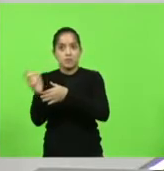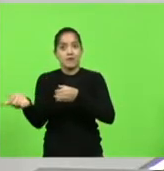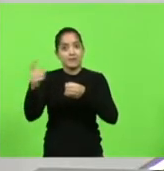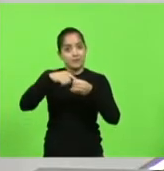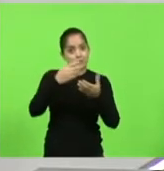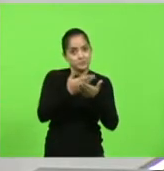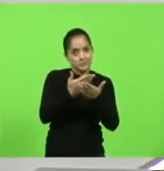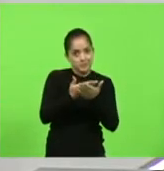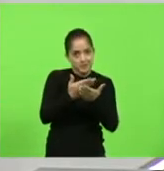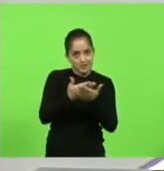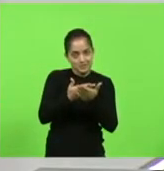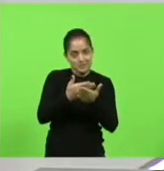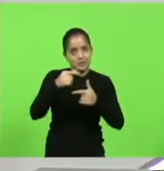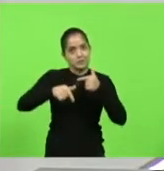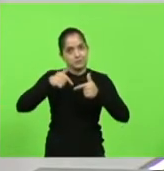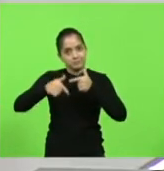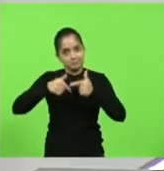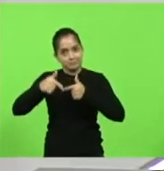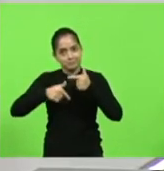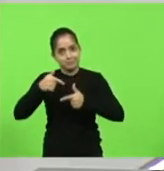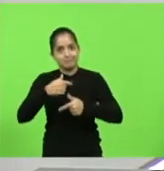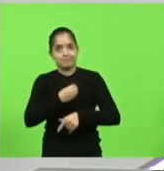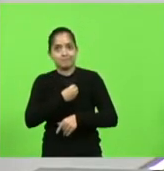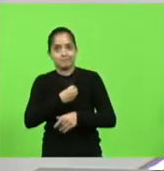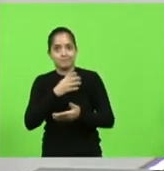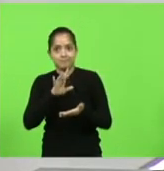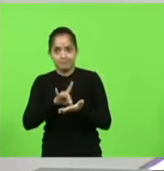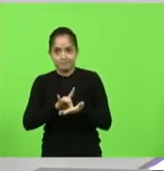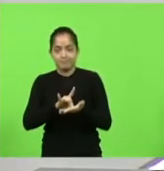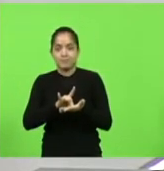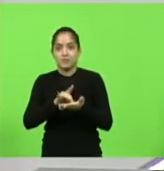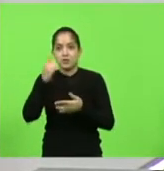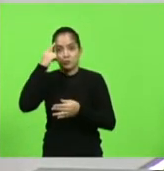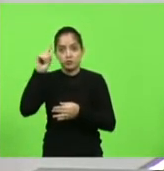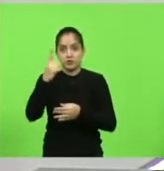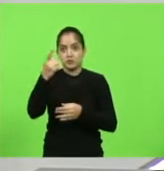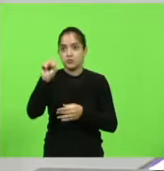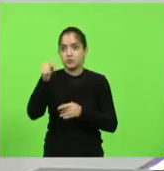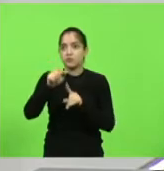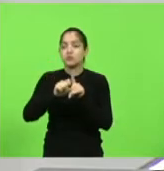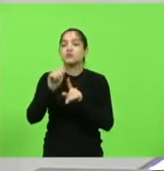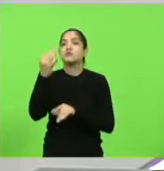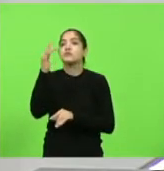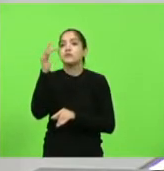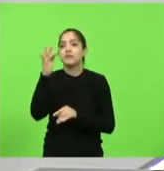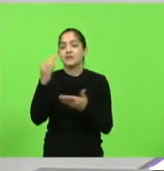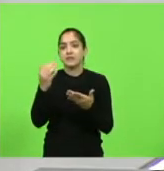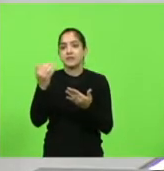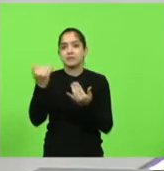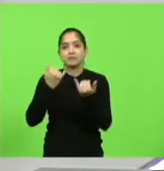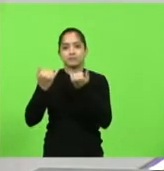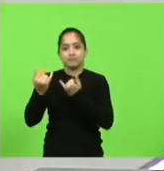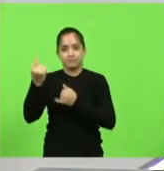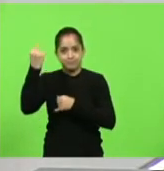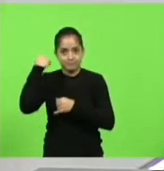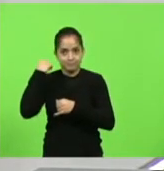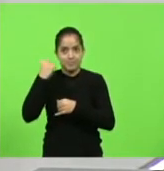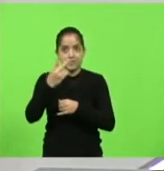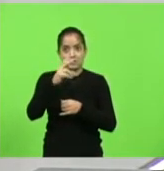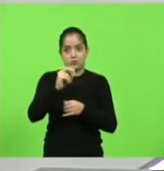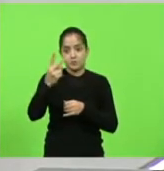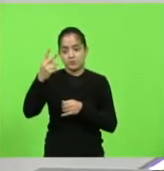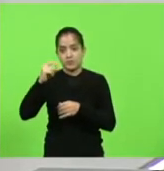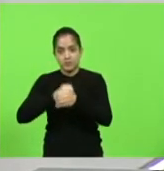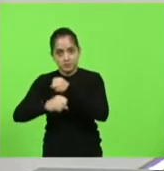seguro das atividades presenciais no dia 18 de fevereiro, era a notícia. Desde 2020, desde o